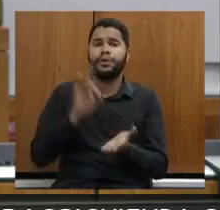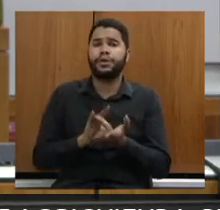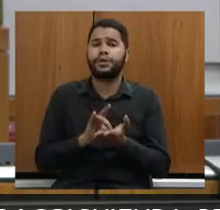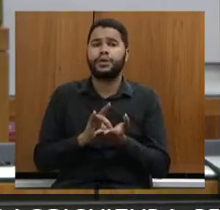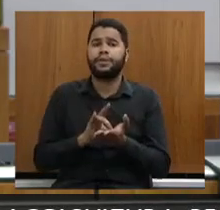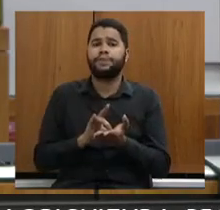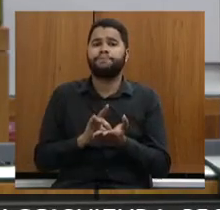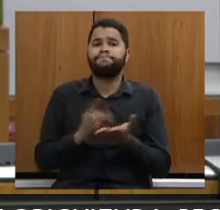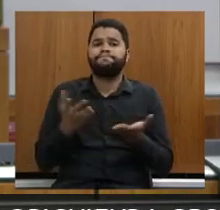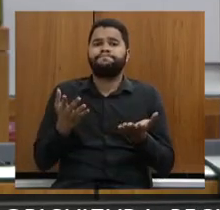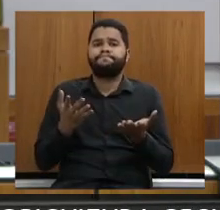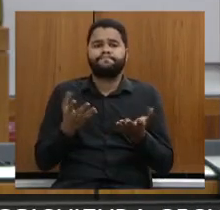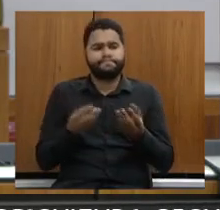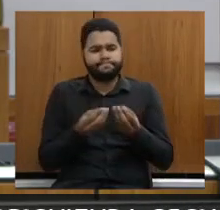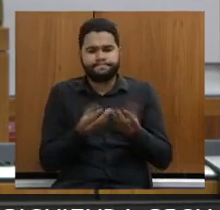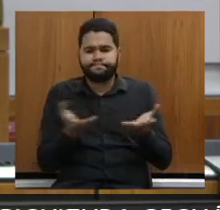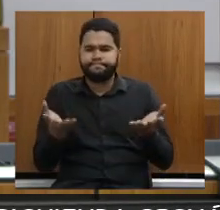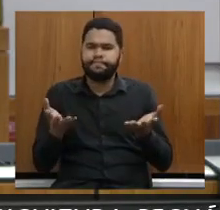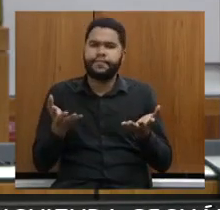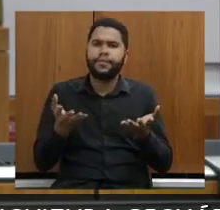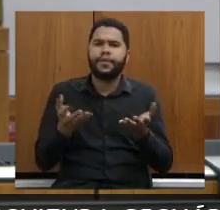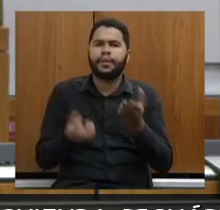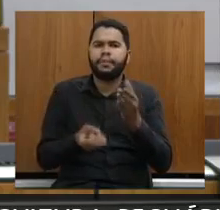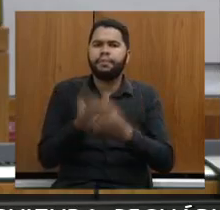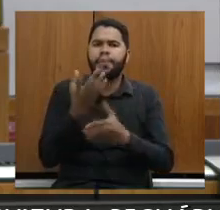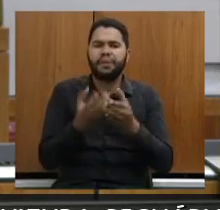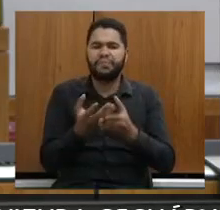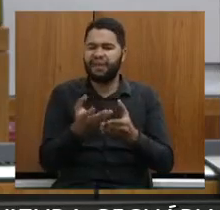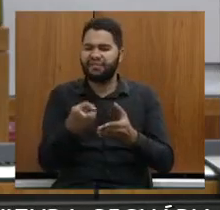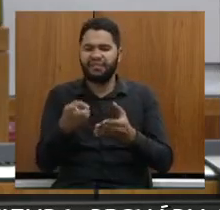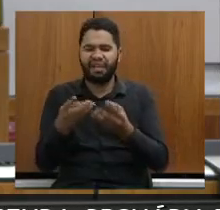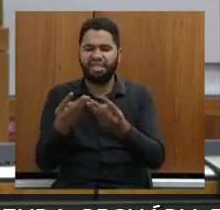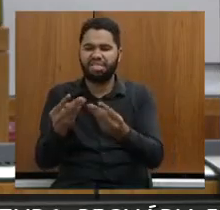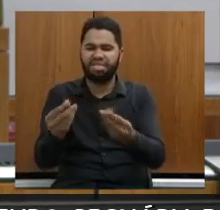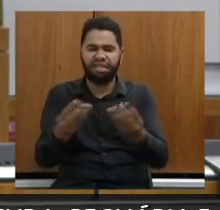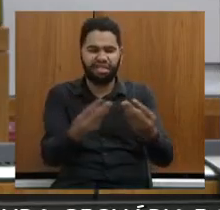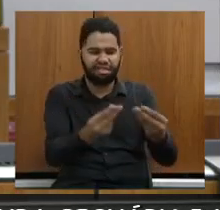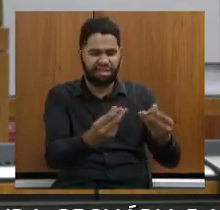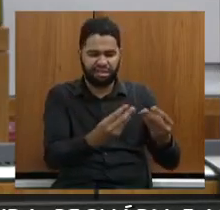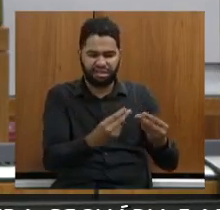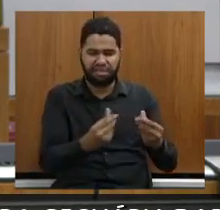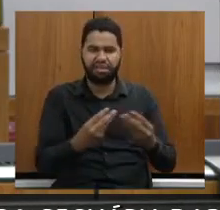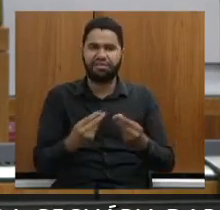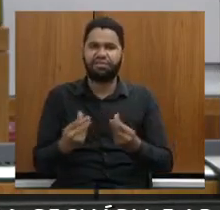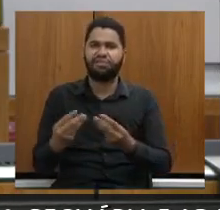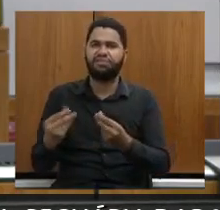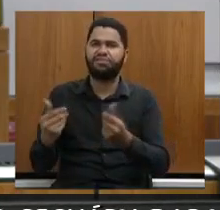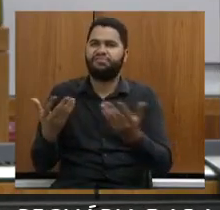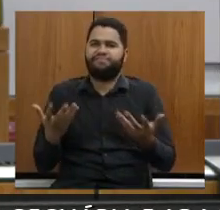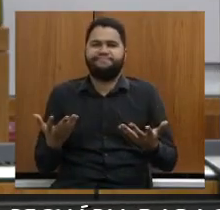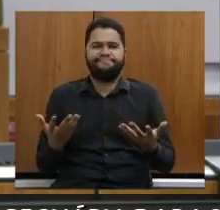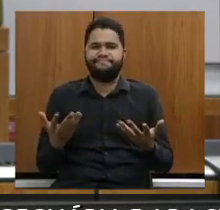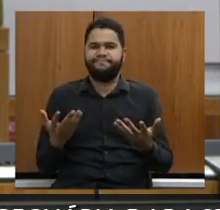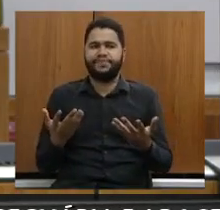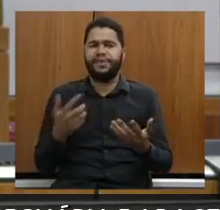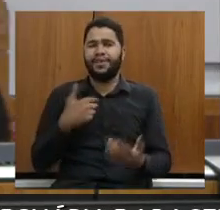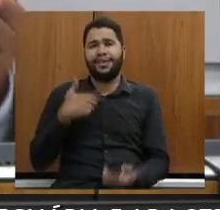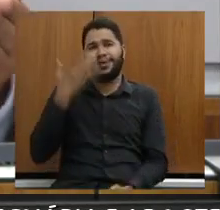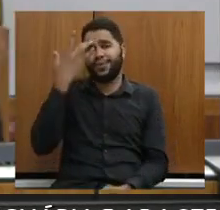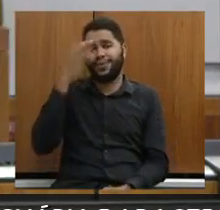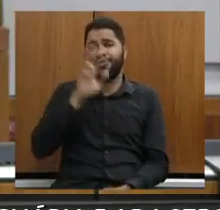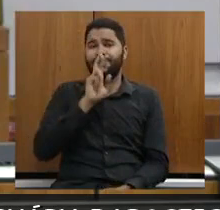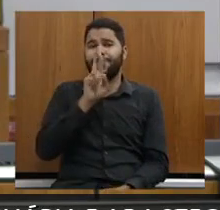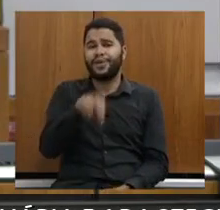as lavouras ficaram entre produtores aqui perdeu tudo é uma sobre